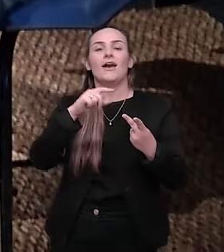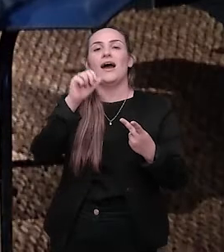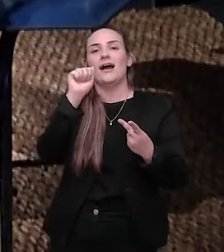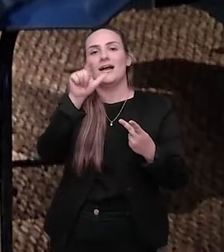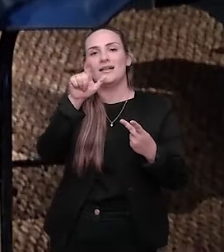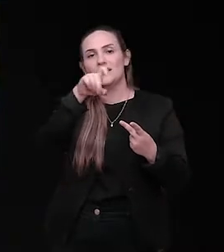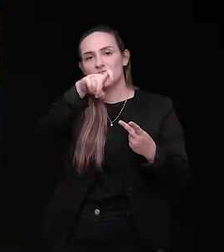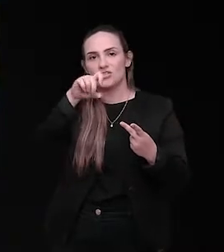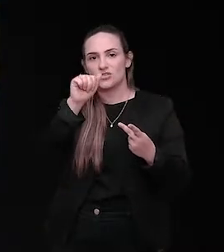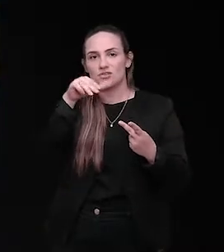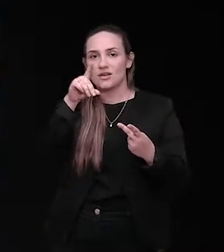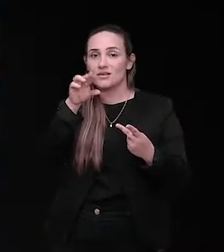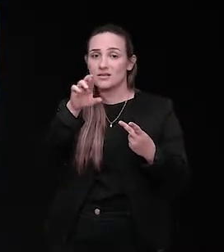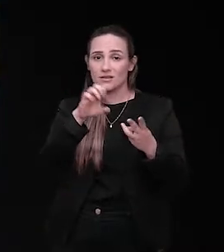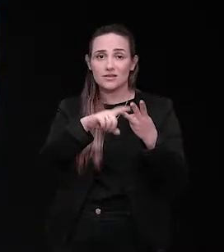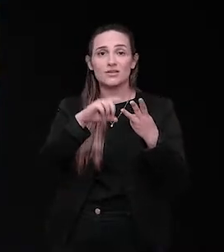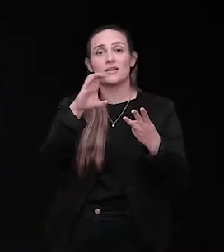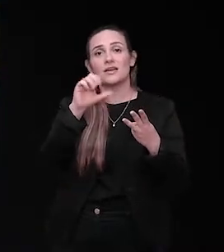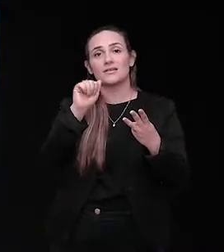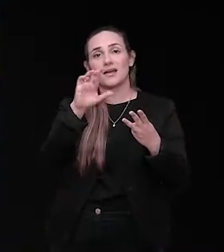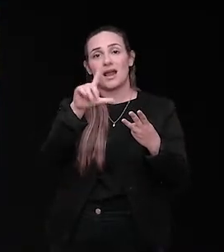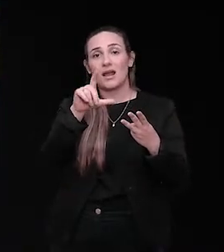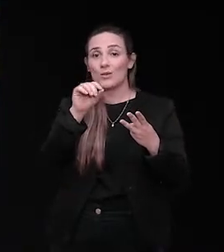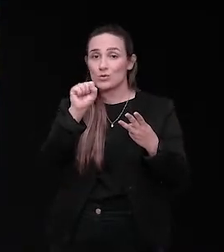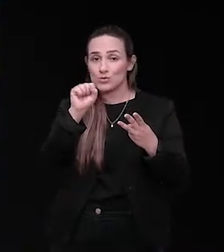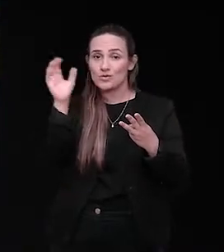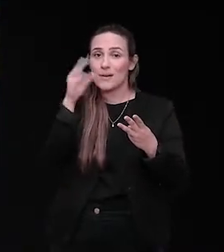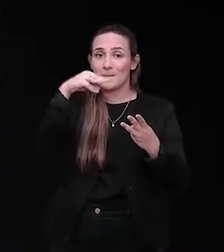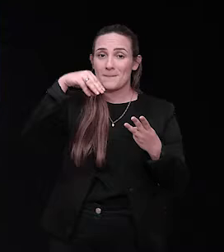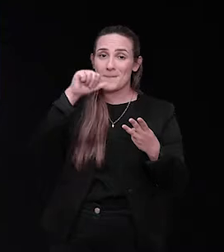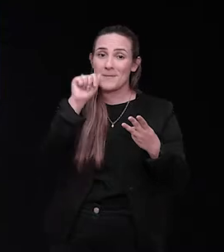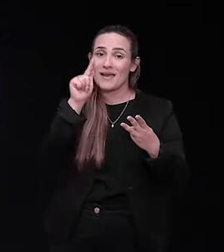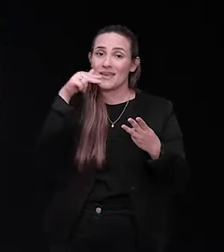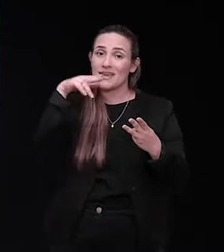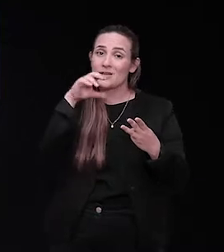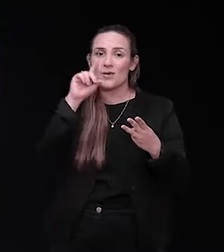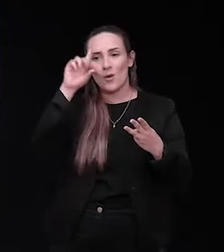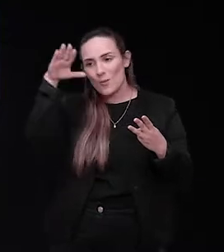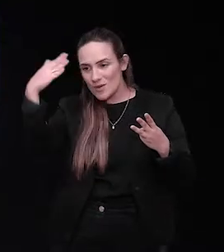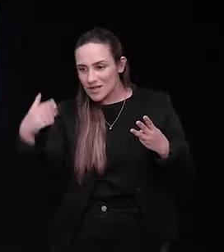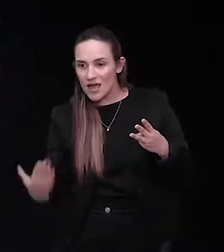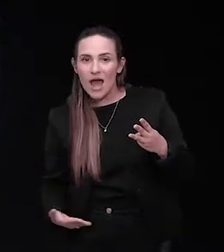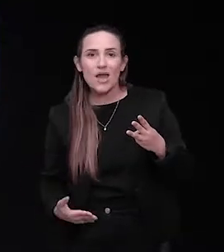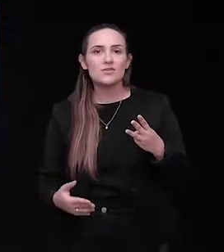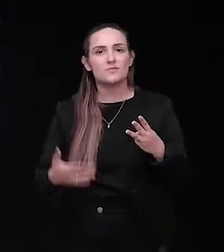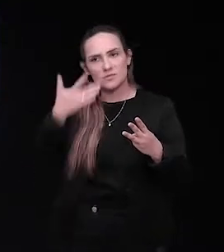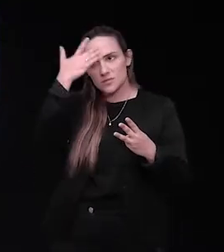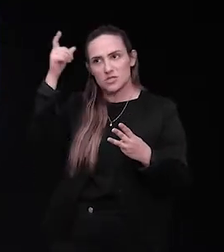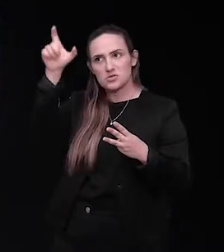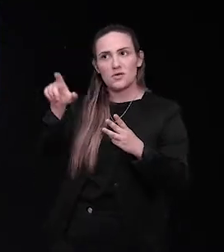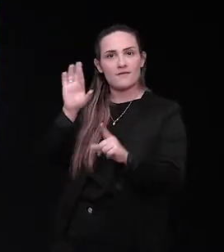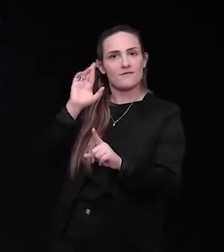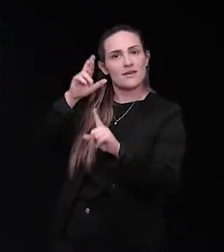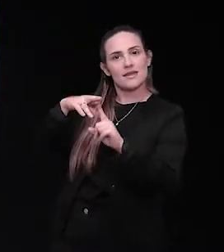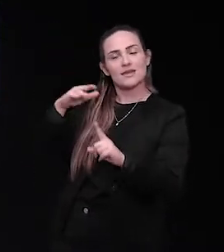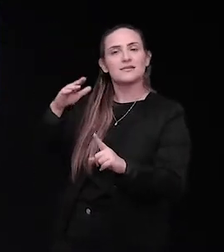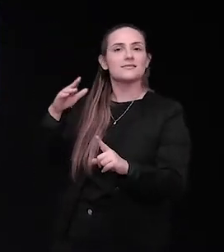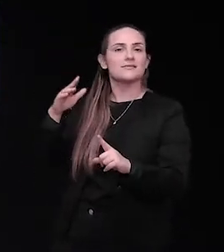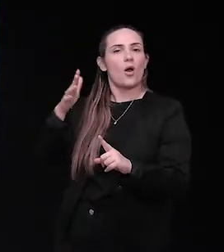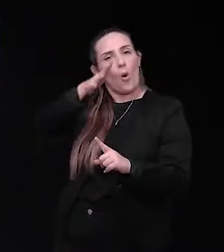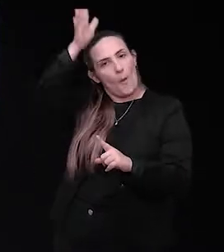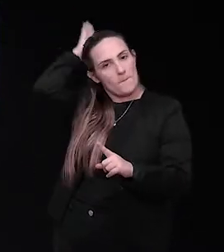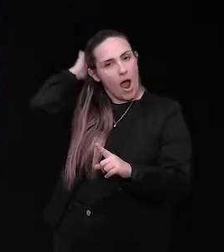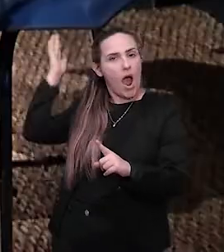Magno. Caraca. Se vai prestar ou não sei. Um nome bom eu vou dar para eles. Gente importante. Mas assim, foi de fato uma homenagem